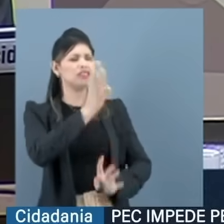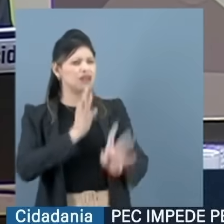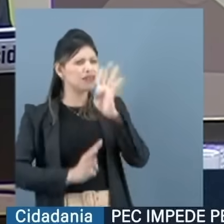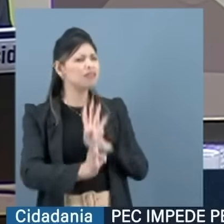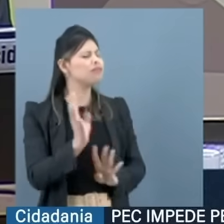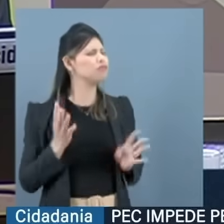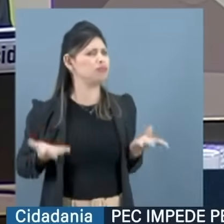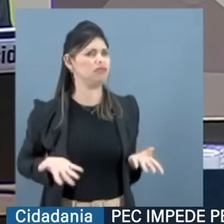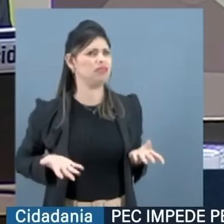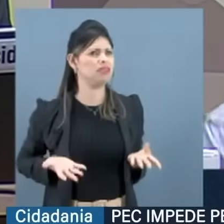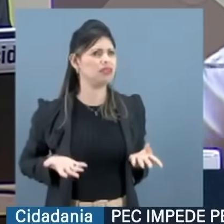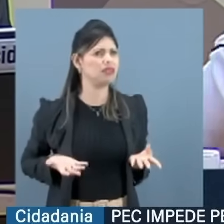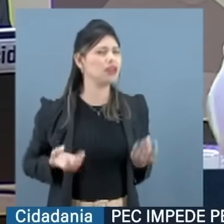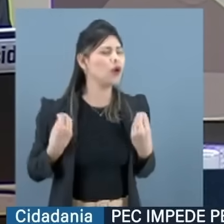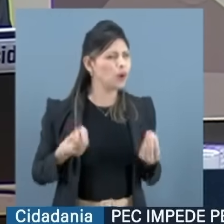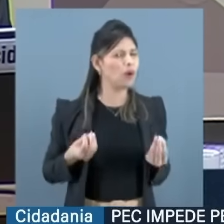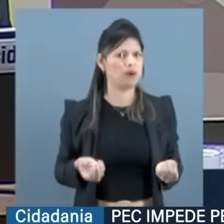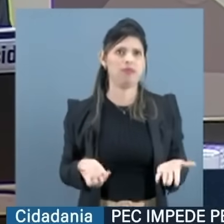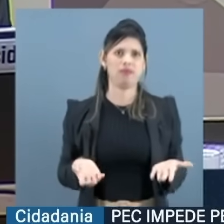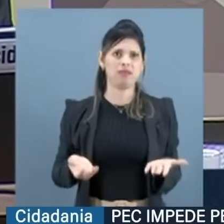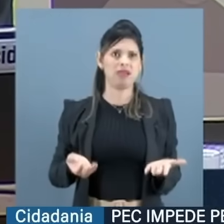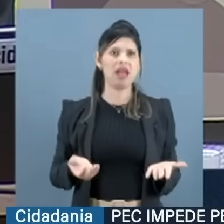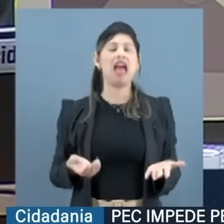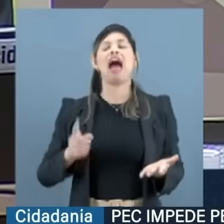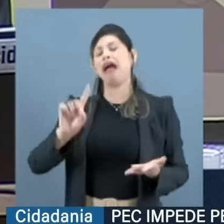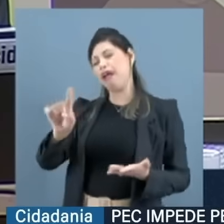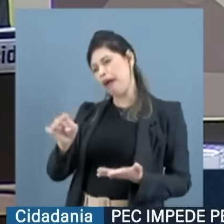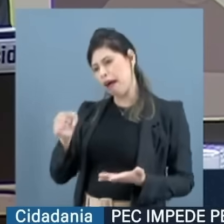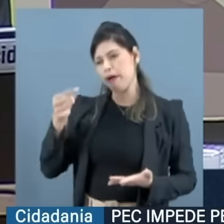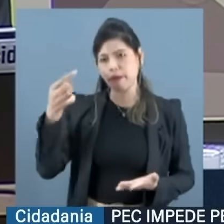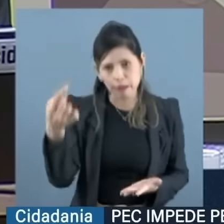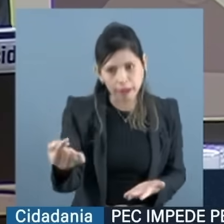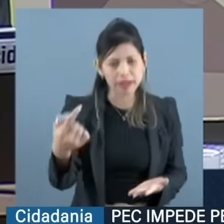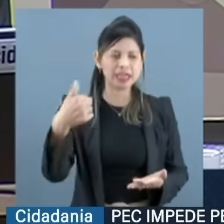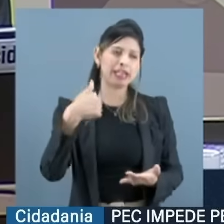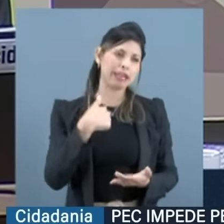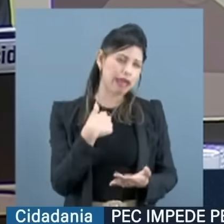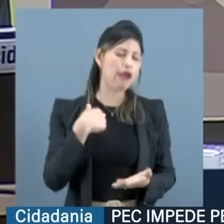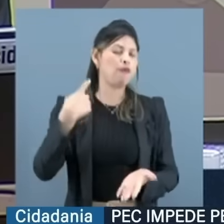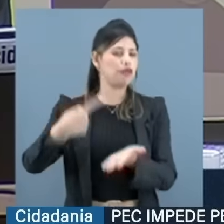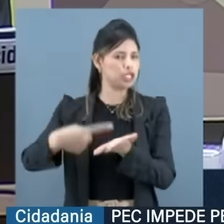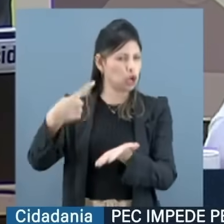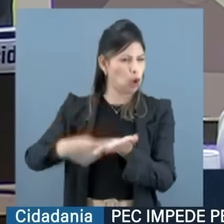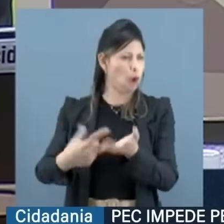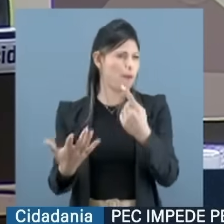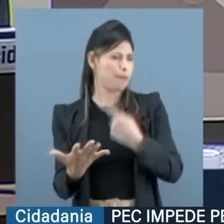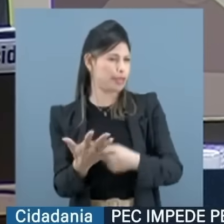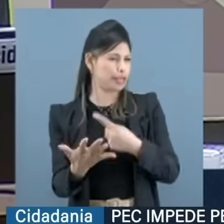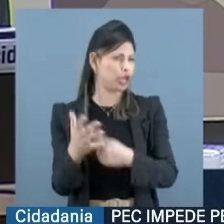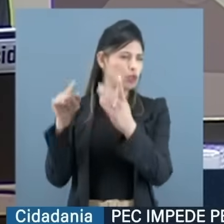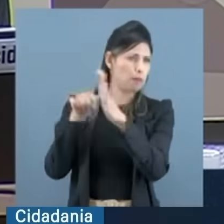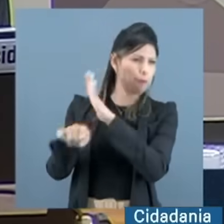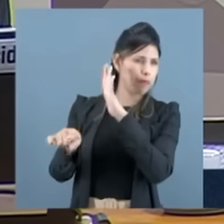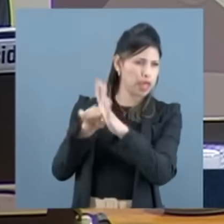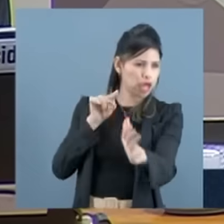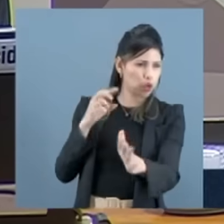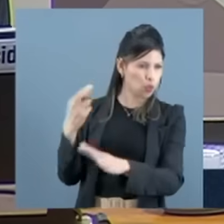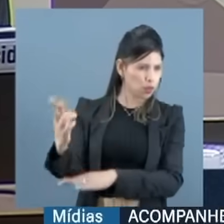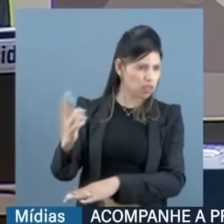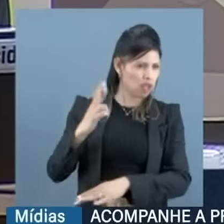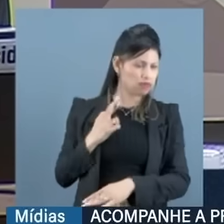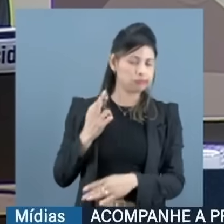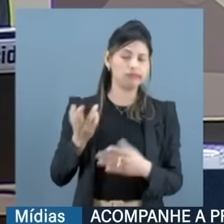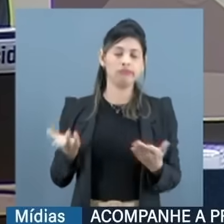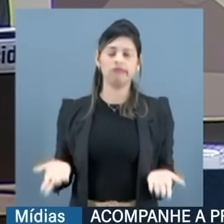forma preliminar. Depois vem essa coisa de que eu teria combinado perguntas. Vejam, o que eles estão